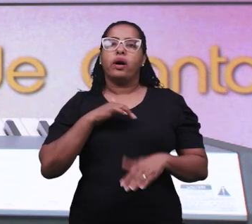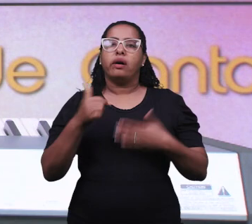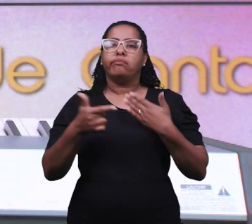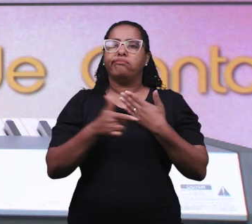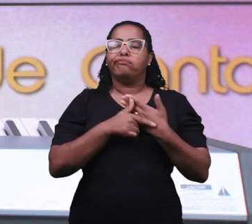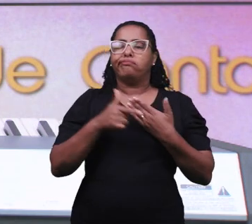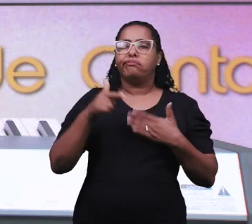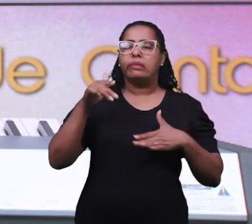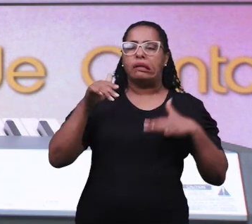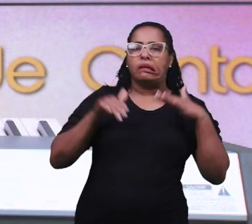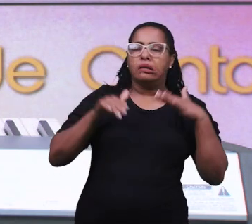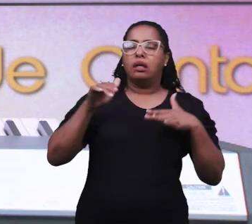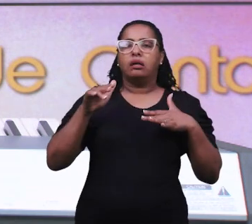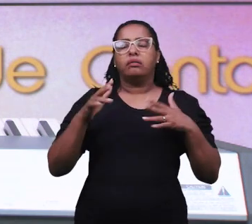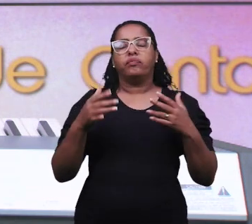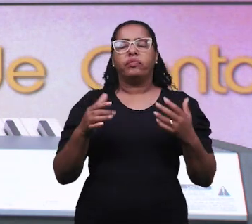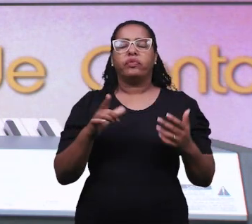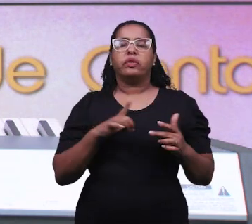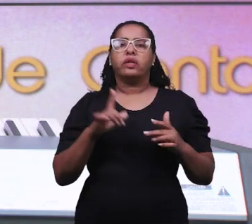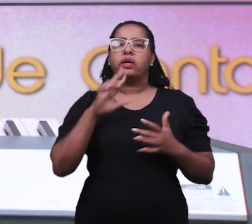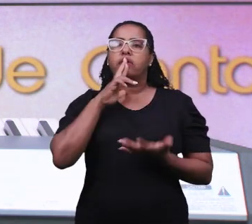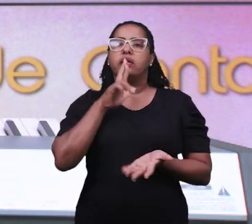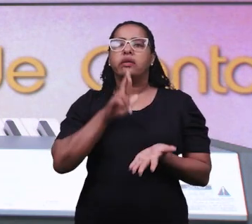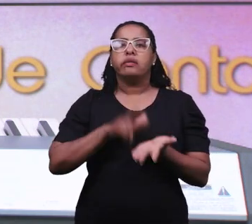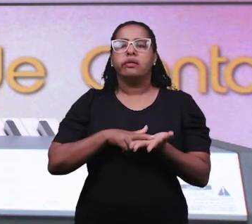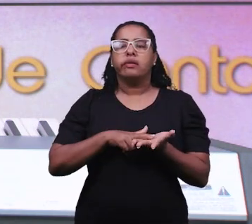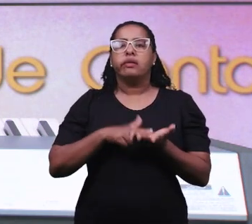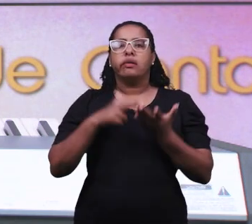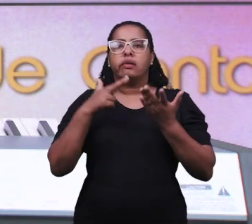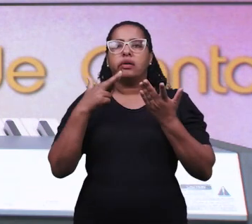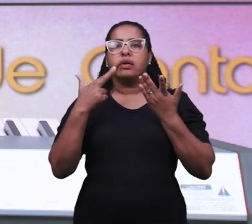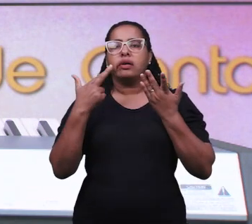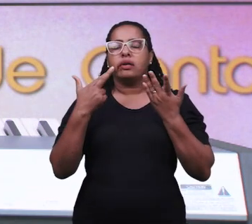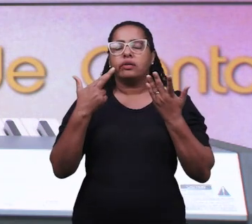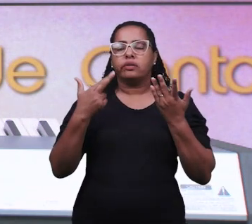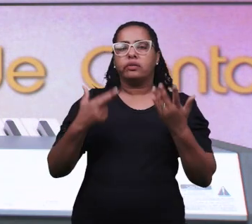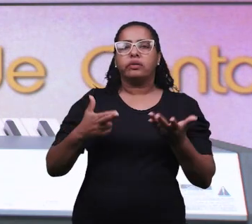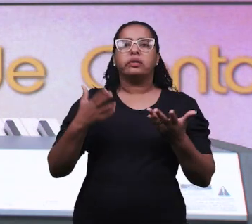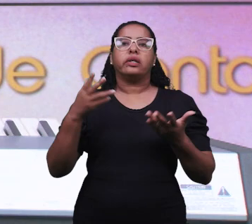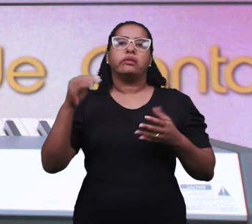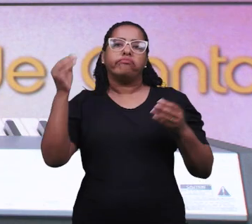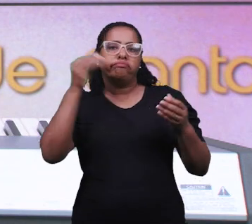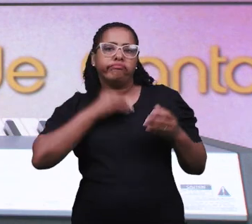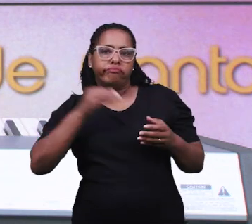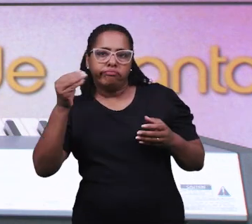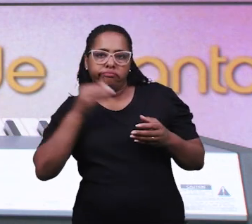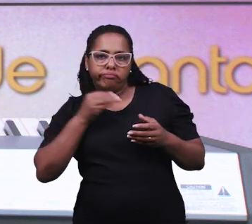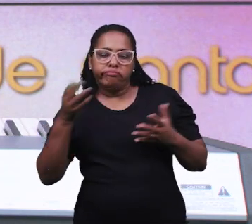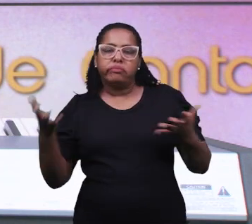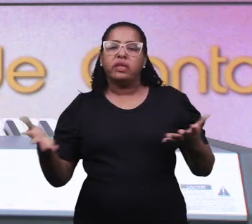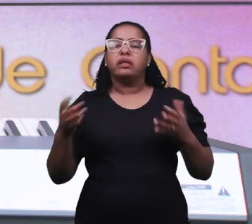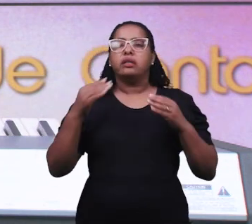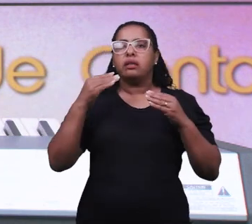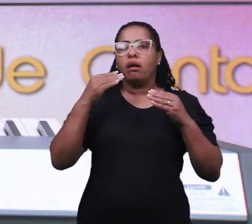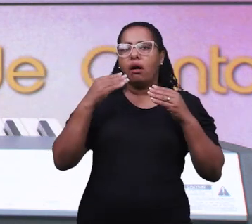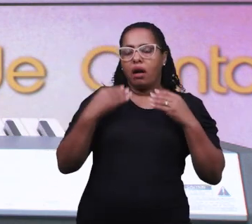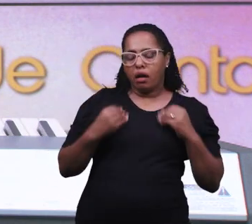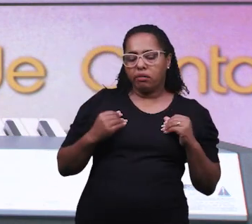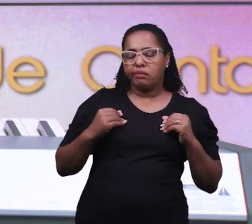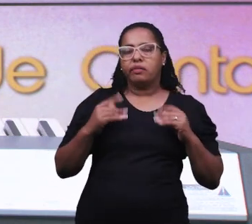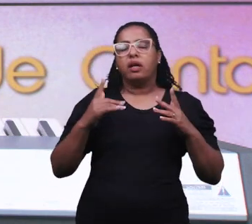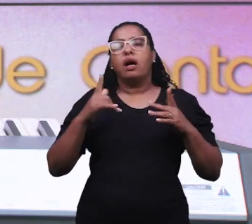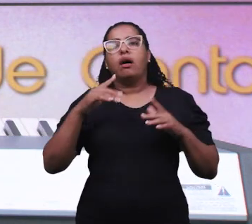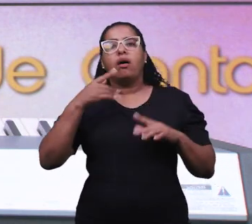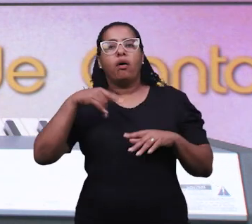função desequilibrada da língua que causa um relaxamento excessivo, e esse relaxamento ou